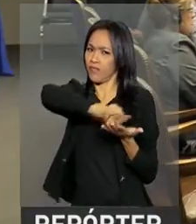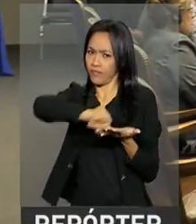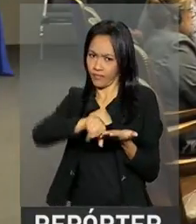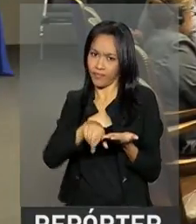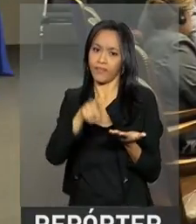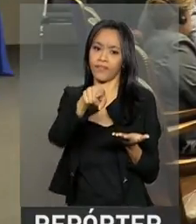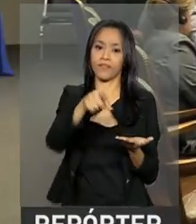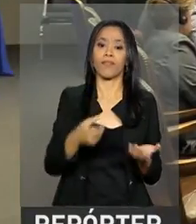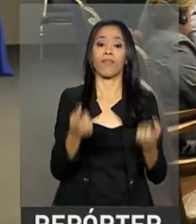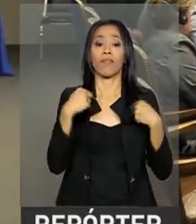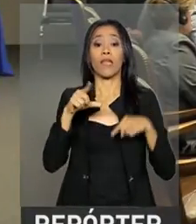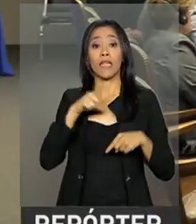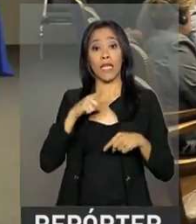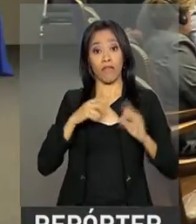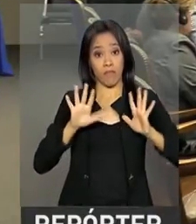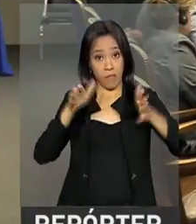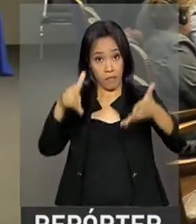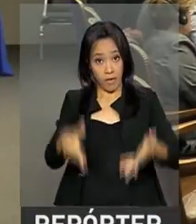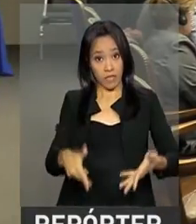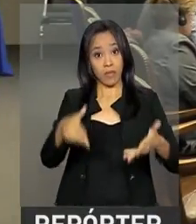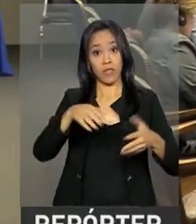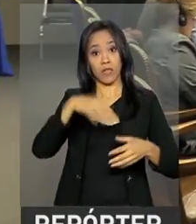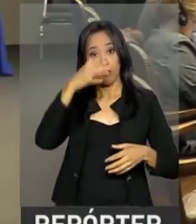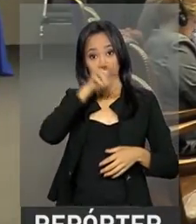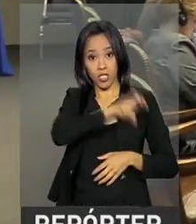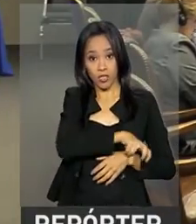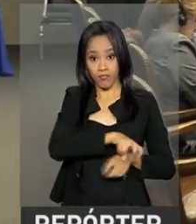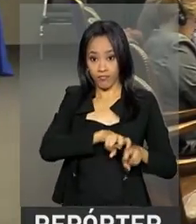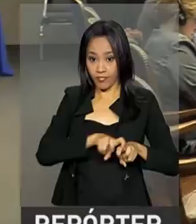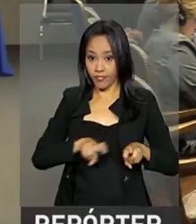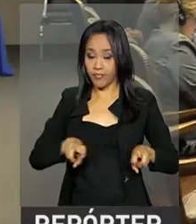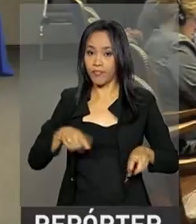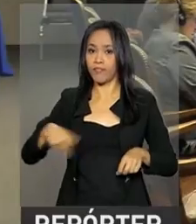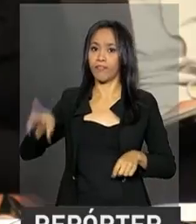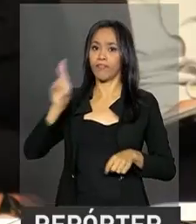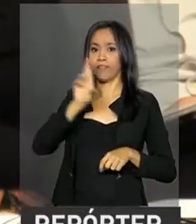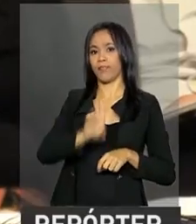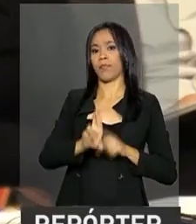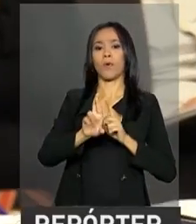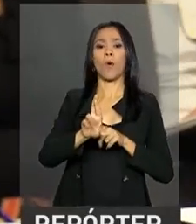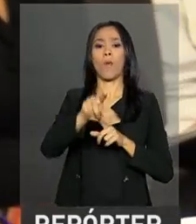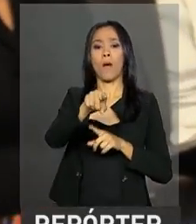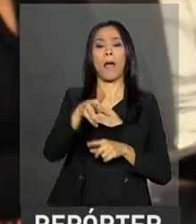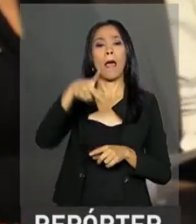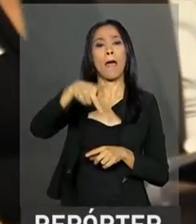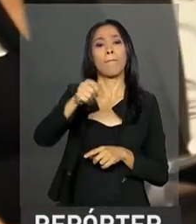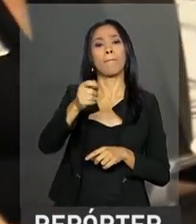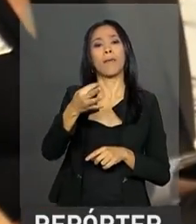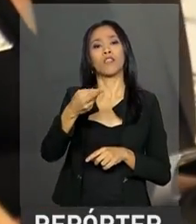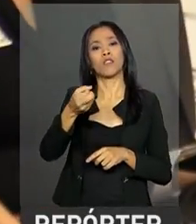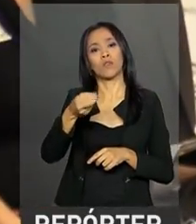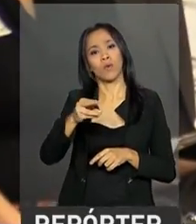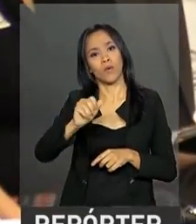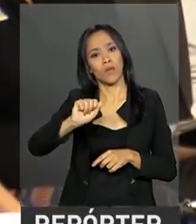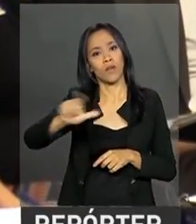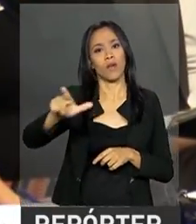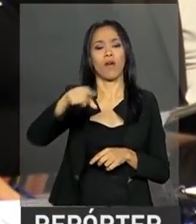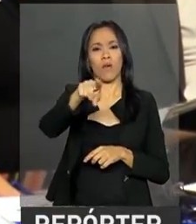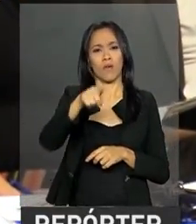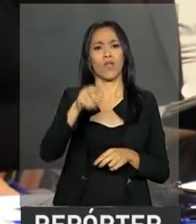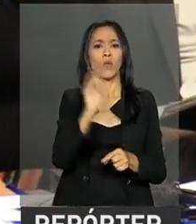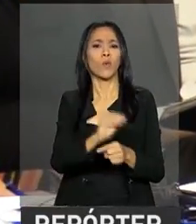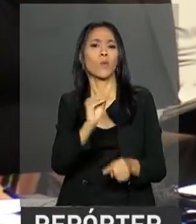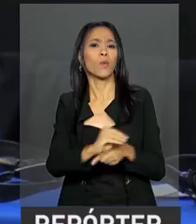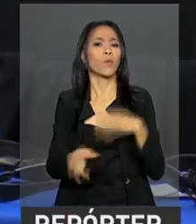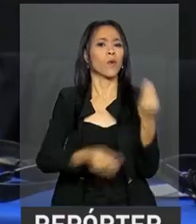audiências também houve a participação de membros de organizações como a Pastoral Carcerária, que tratam de direitos humanos no sistema